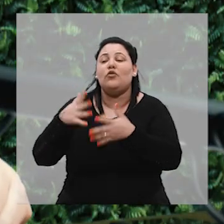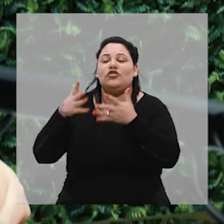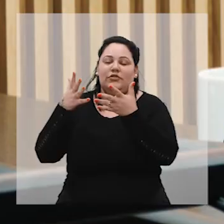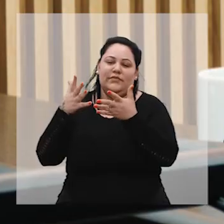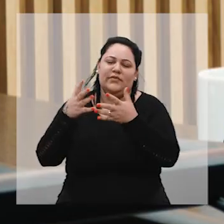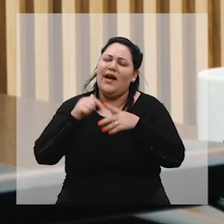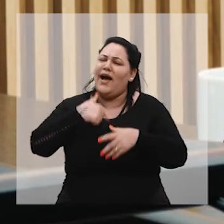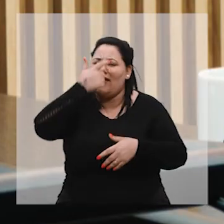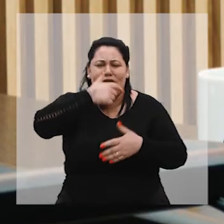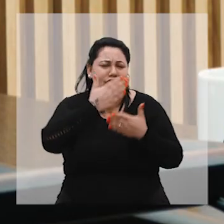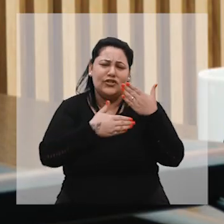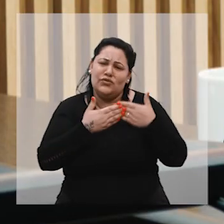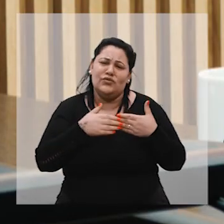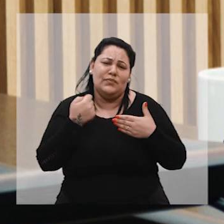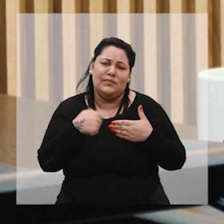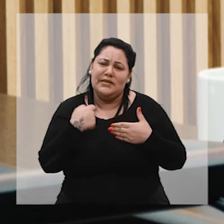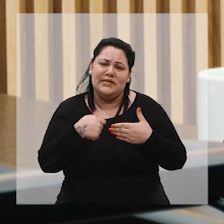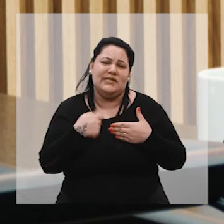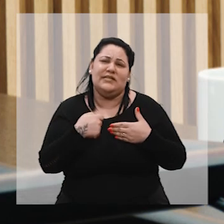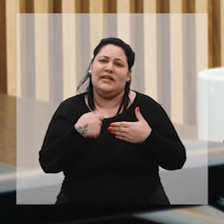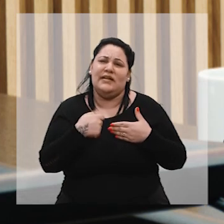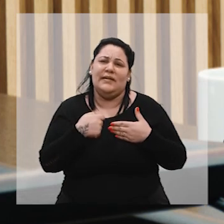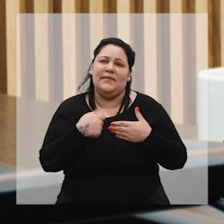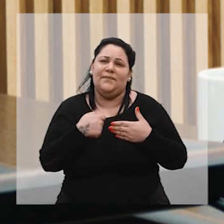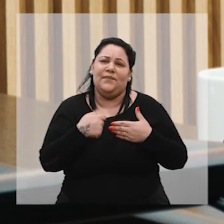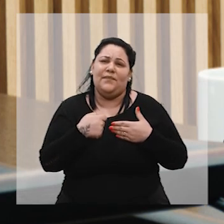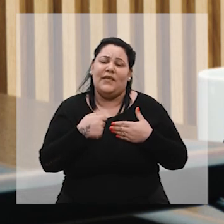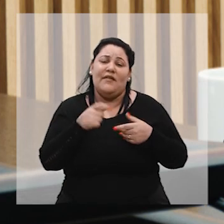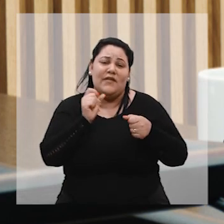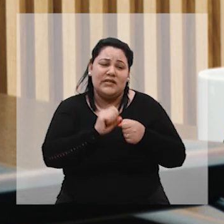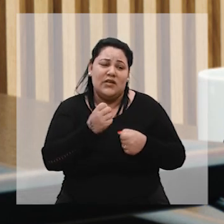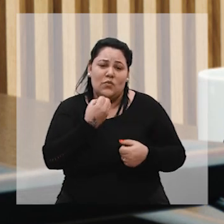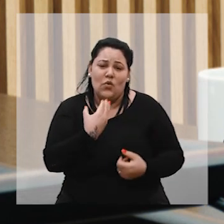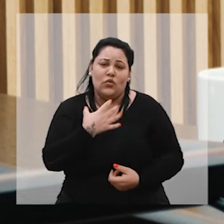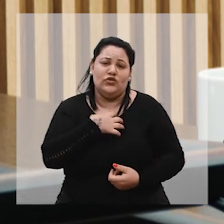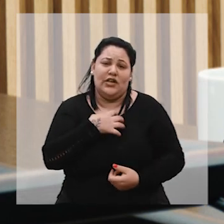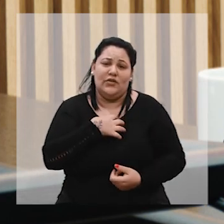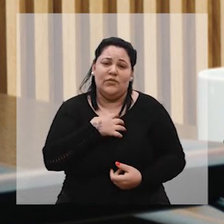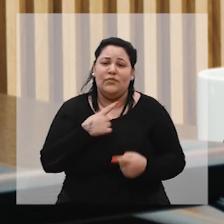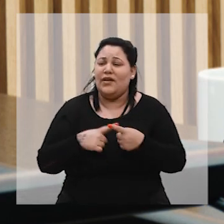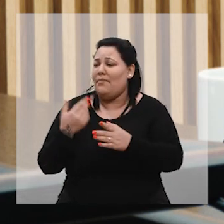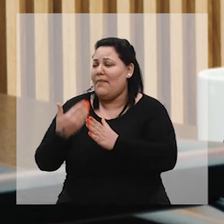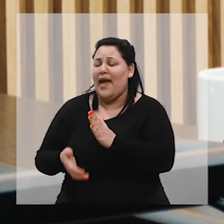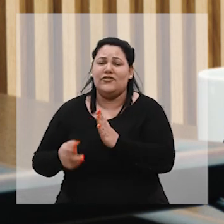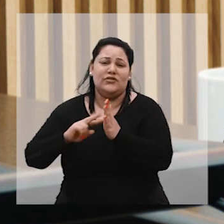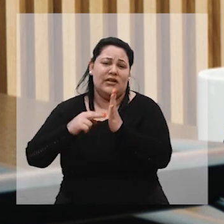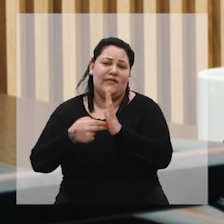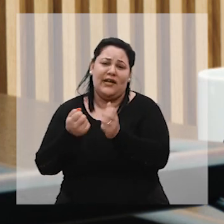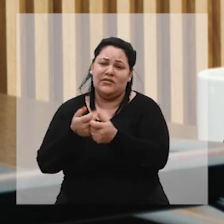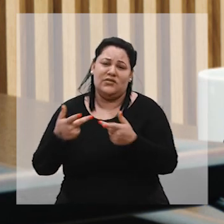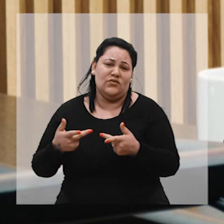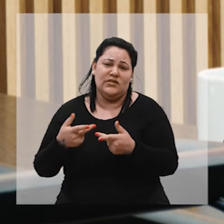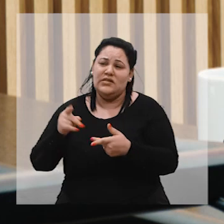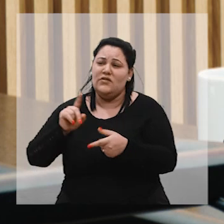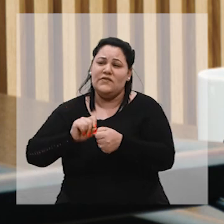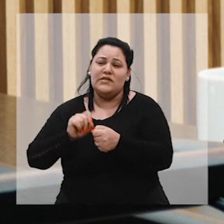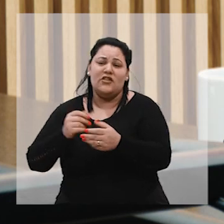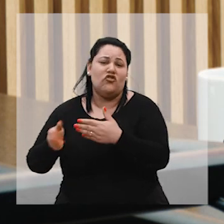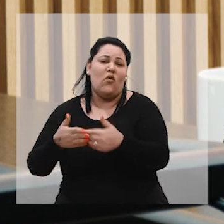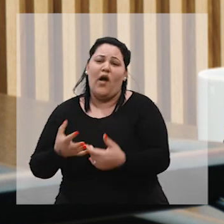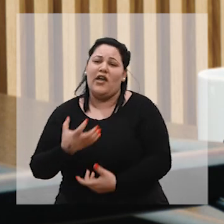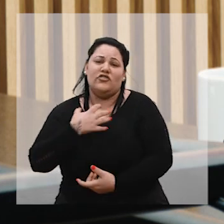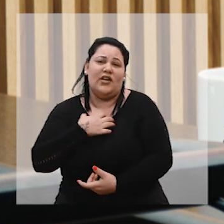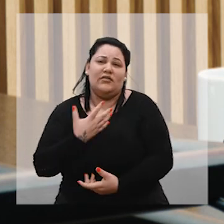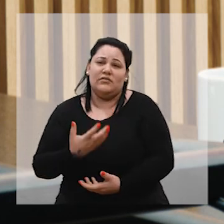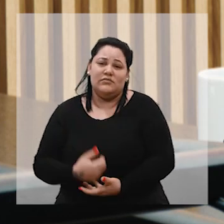acho que assim, tudo a gente tem que fazer valer a pena, sabe? Com certeza. Tu não... A gente se torna insignificante se a gente for fazer algo por